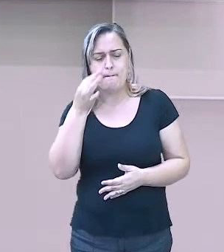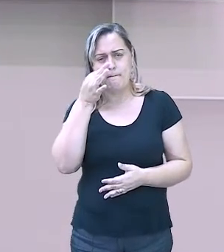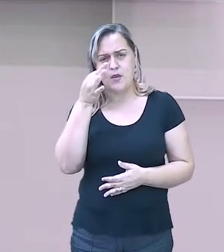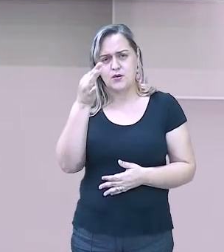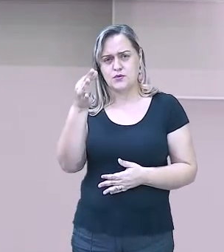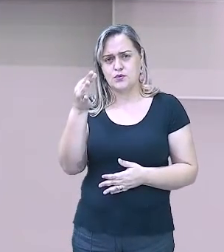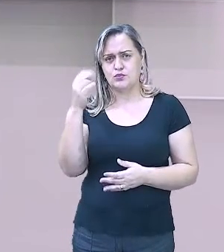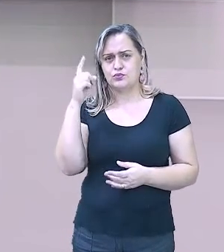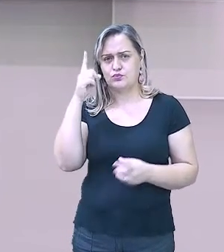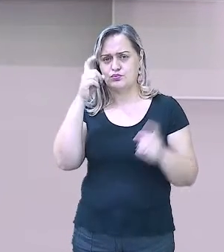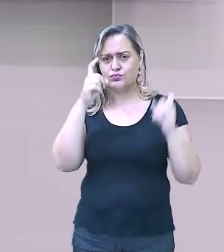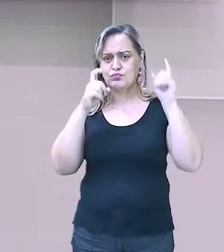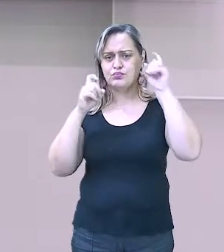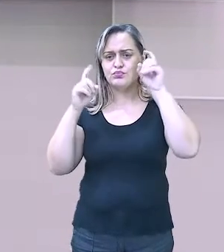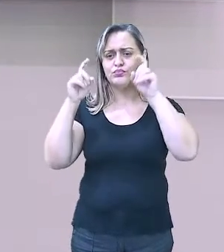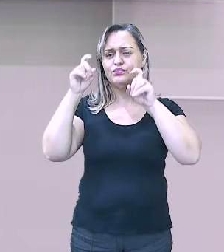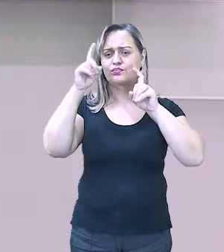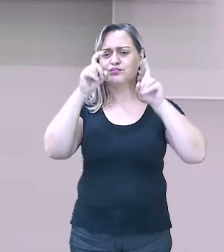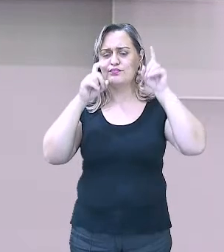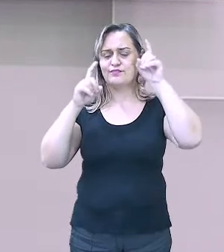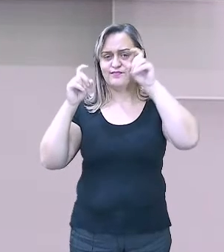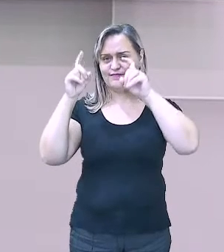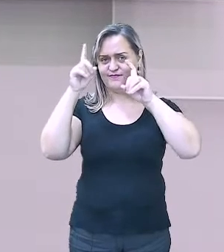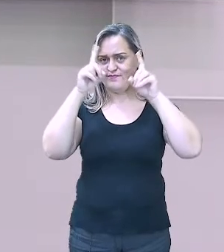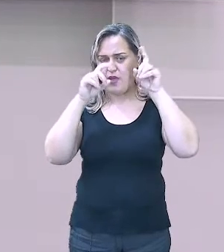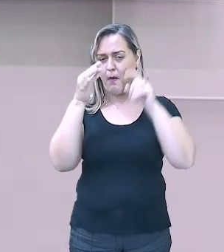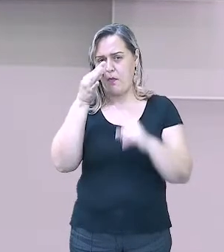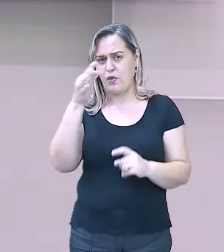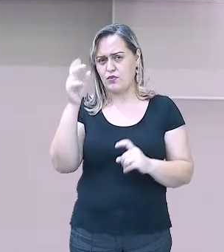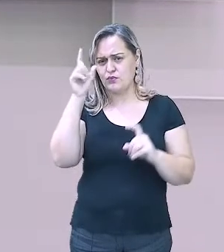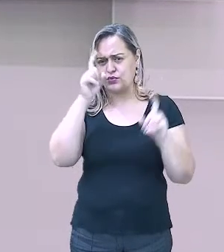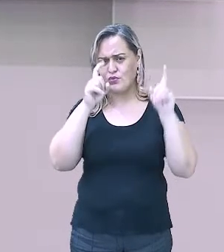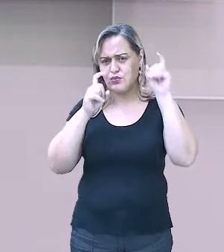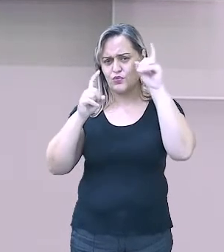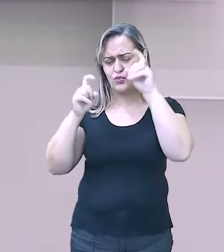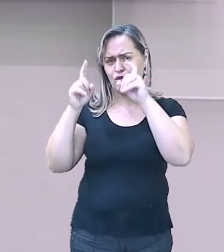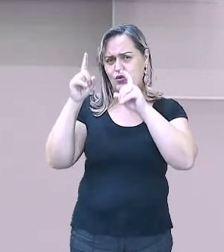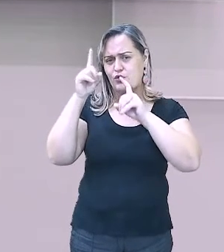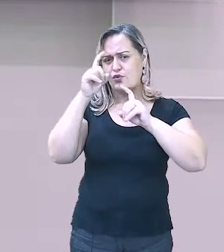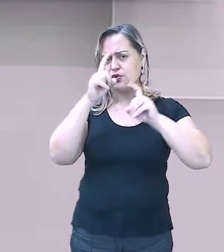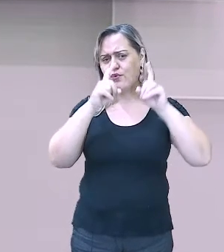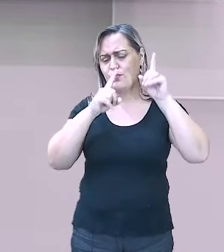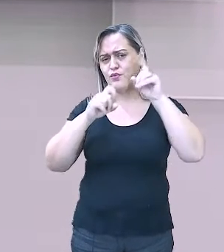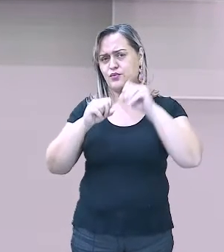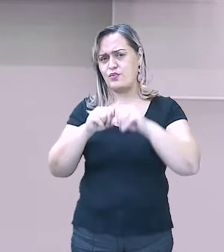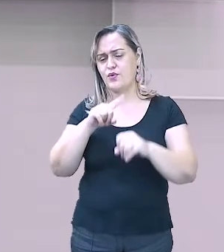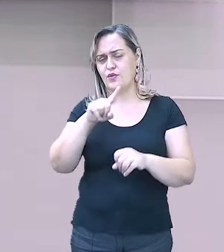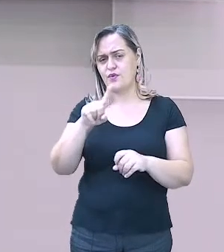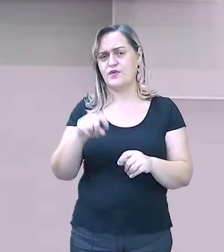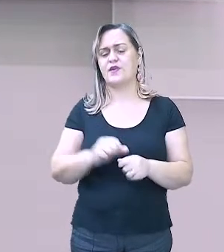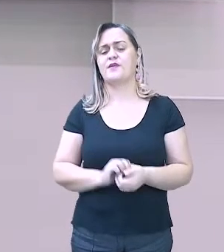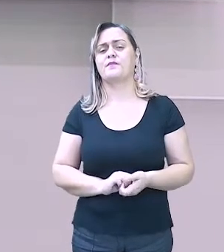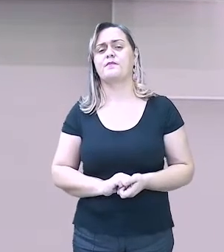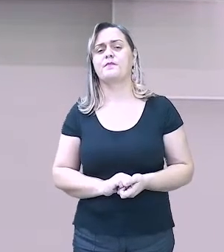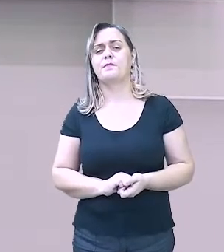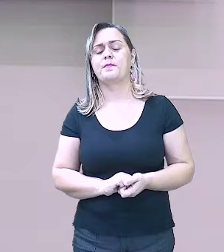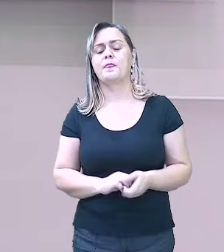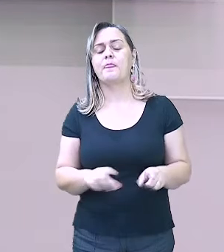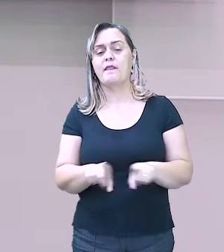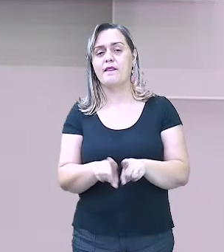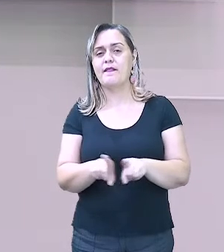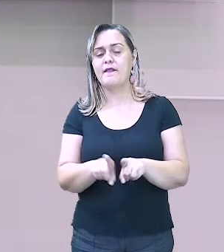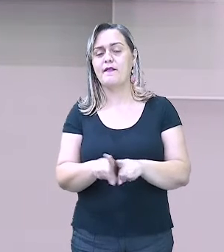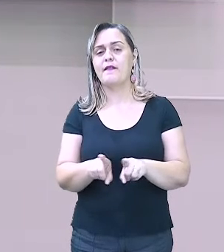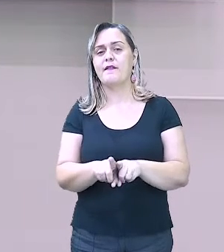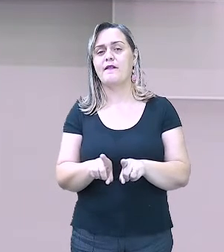rosto, as minhas expressões faciais. Me passarei por você, estudante, diante da apresentação desse